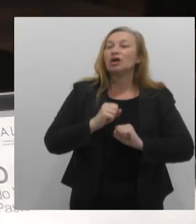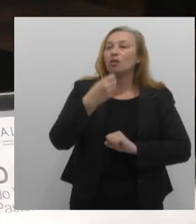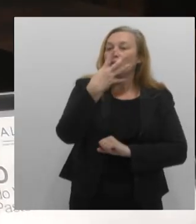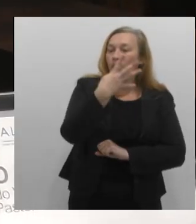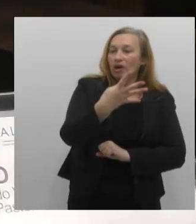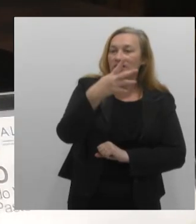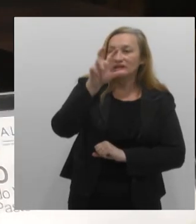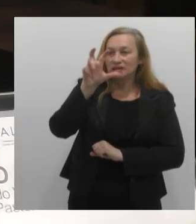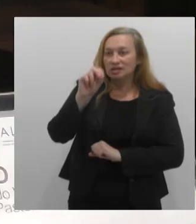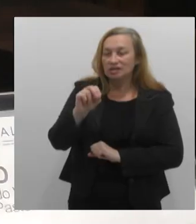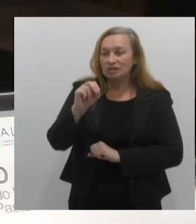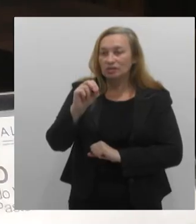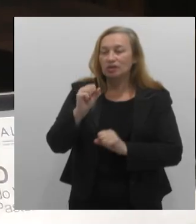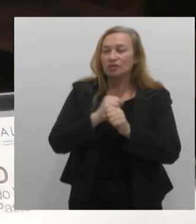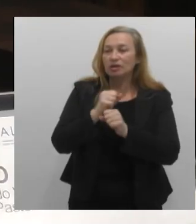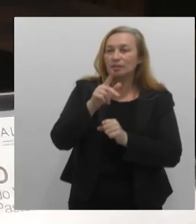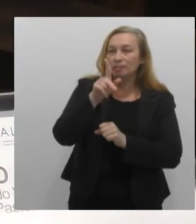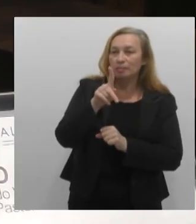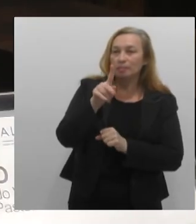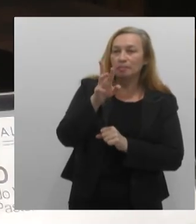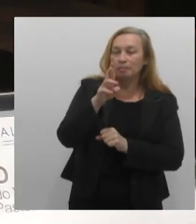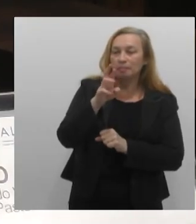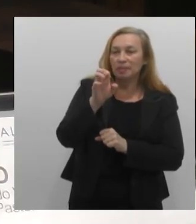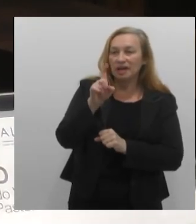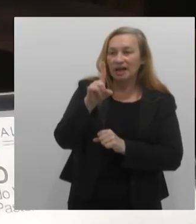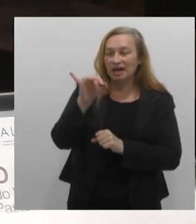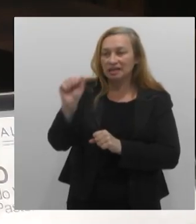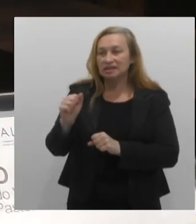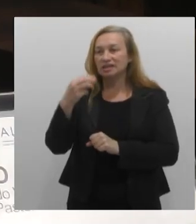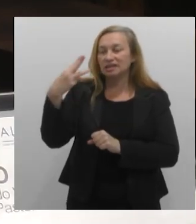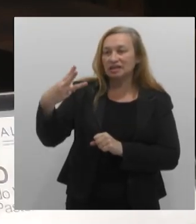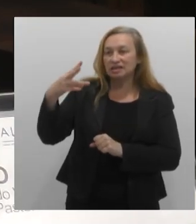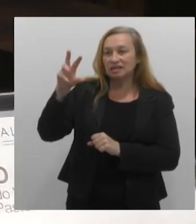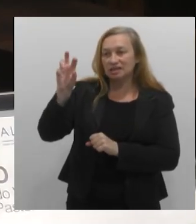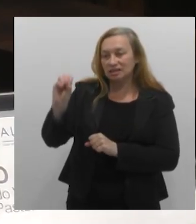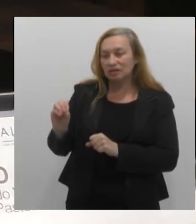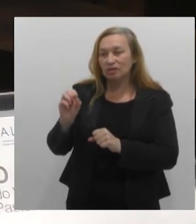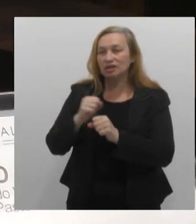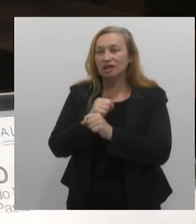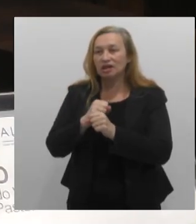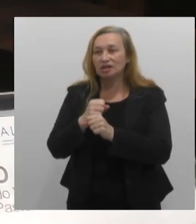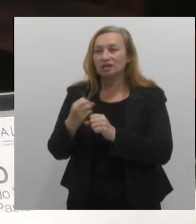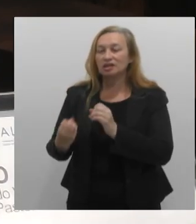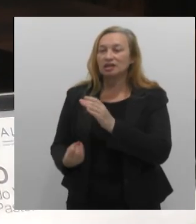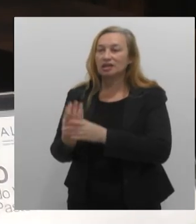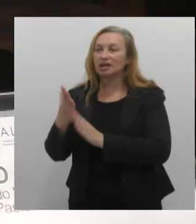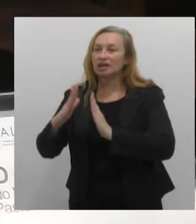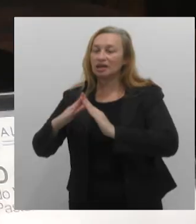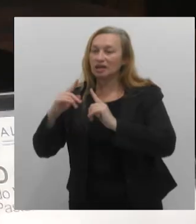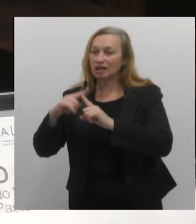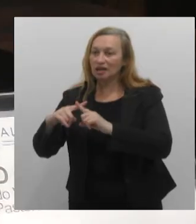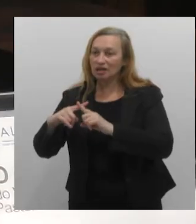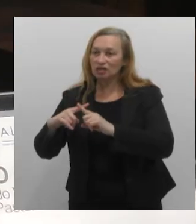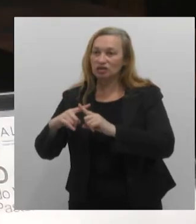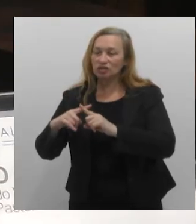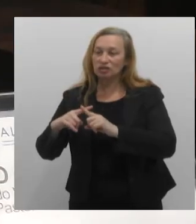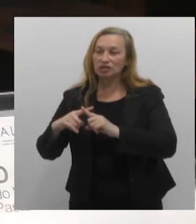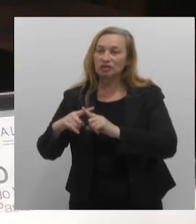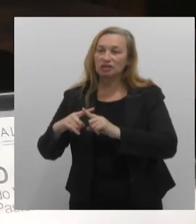450 anos da prelazia e 350 anos da diocese, das